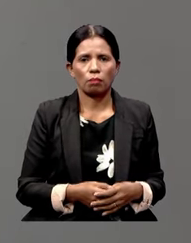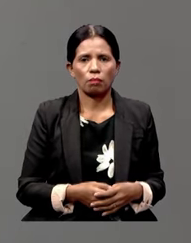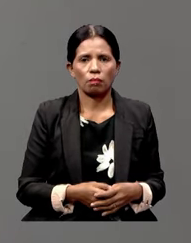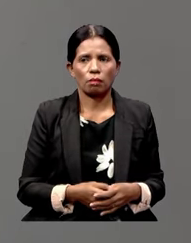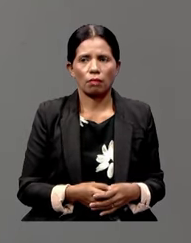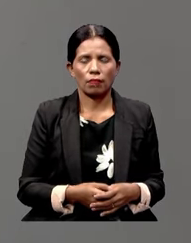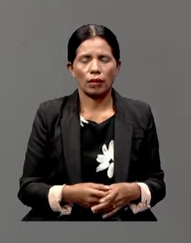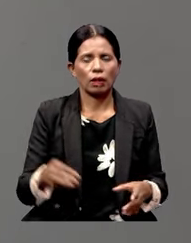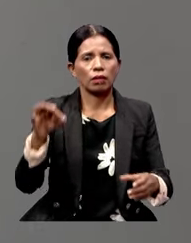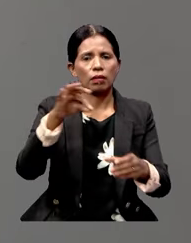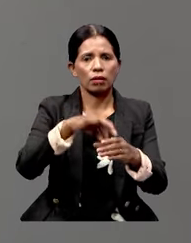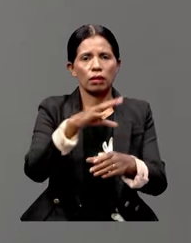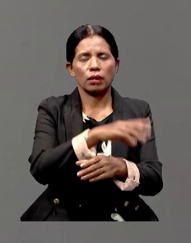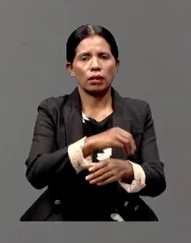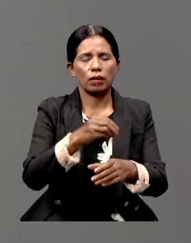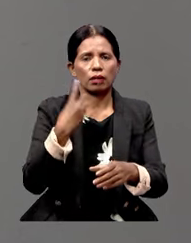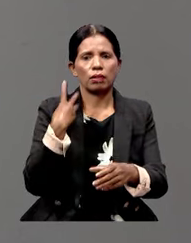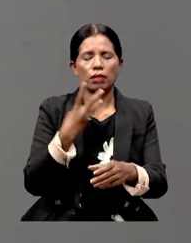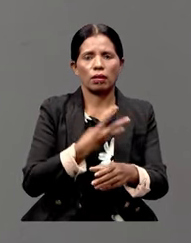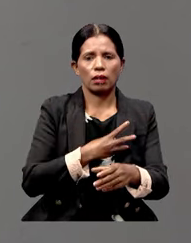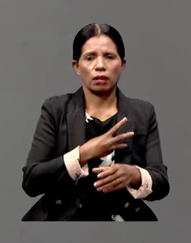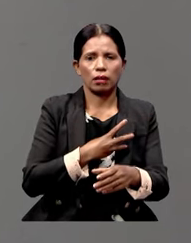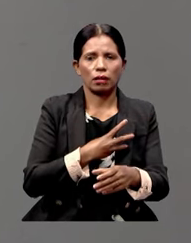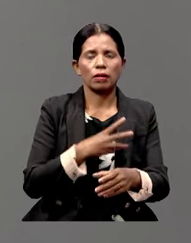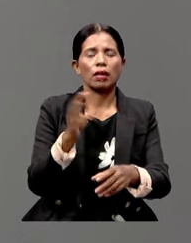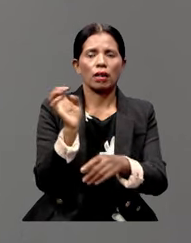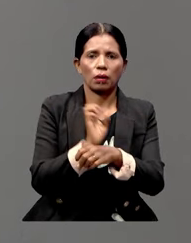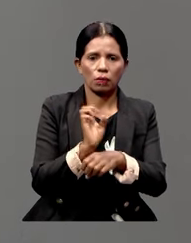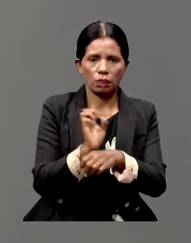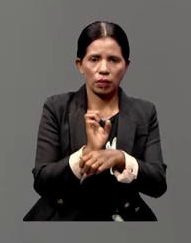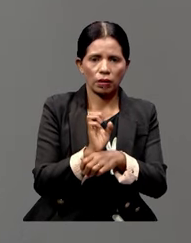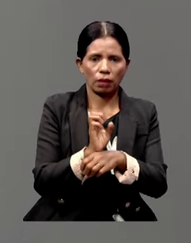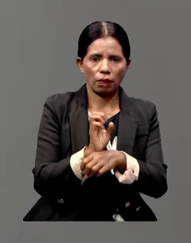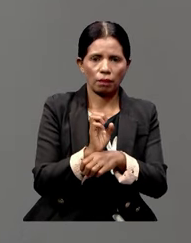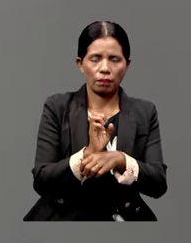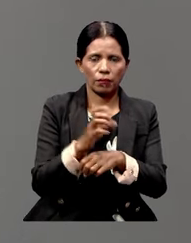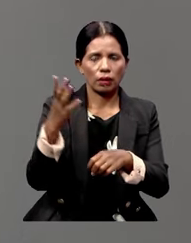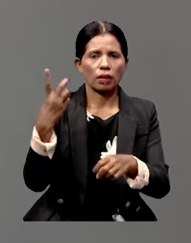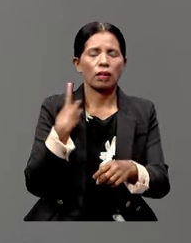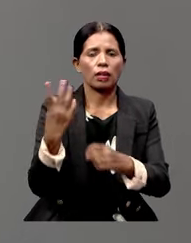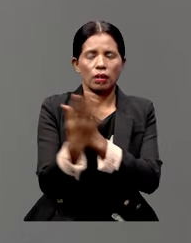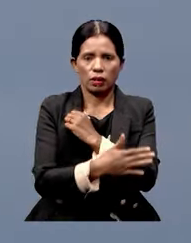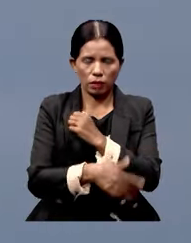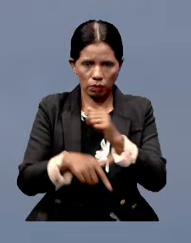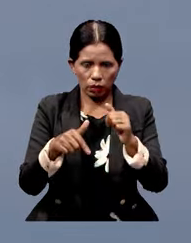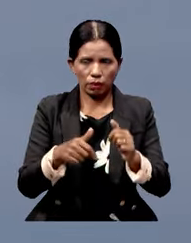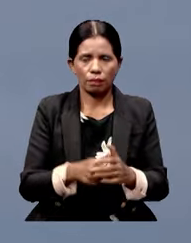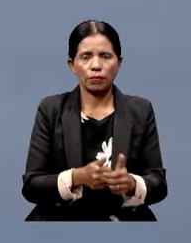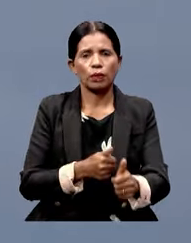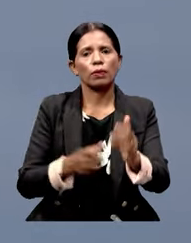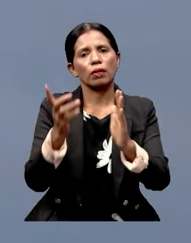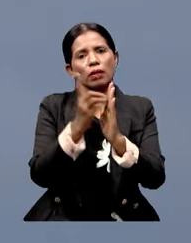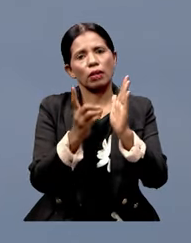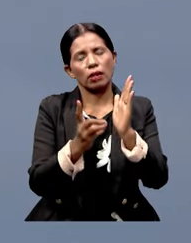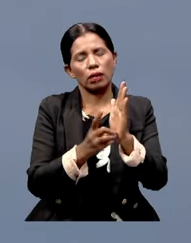baia sustentabilidade itania economia, ia railarang ita ne. Tuir dadus antes